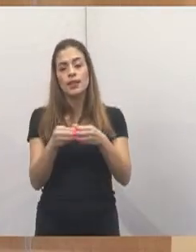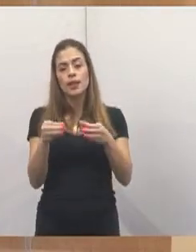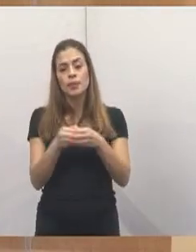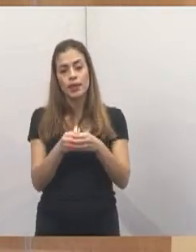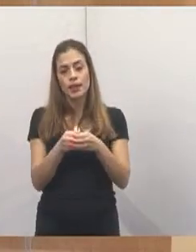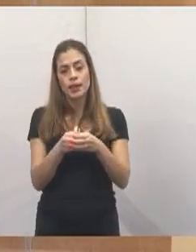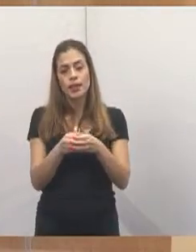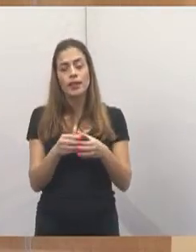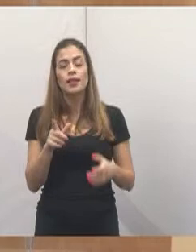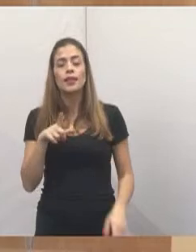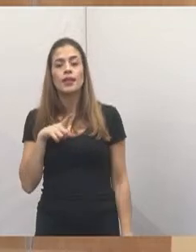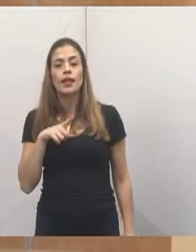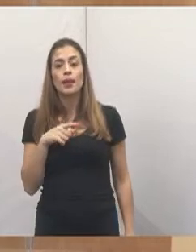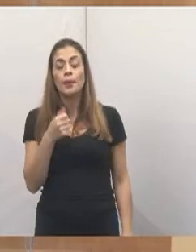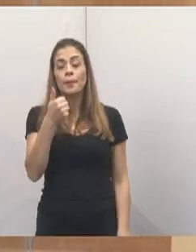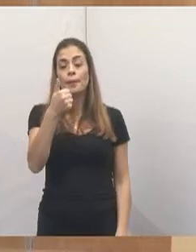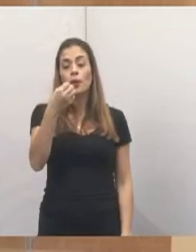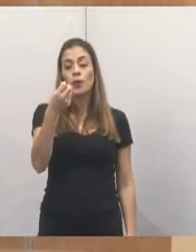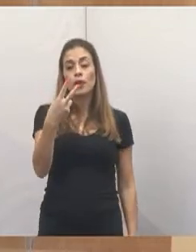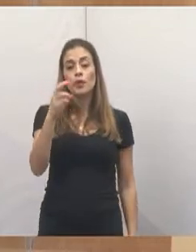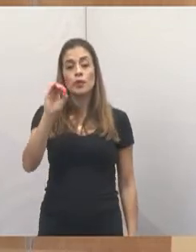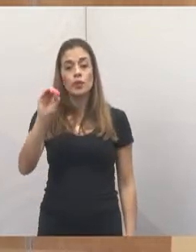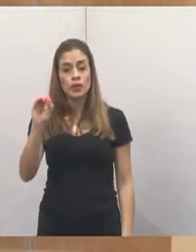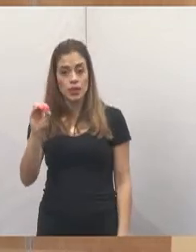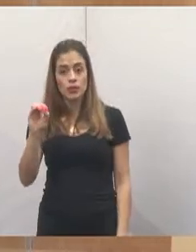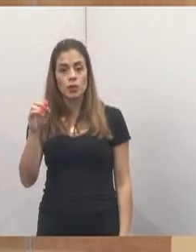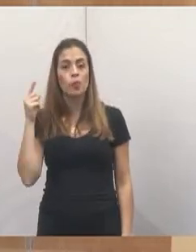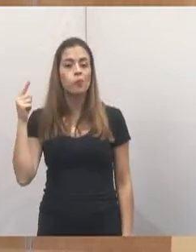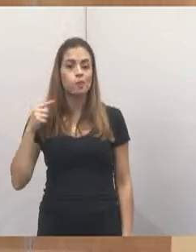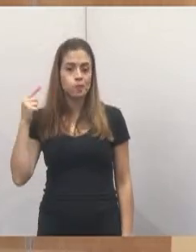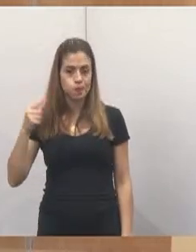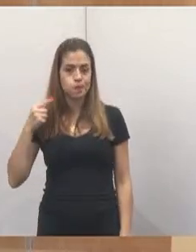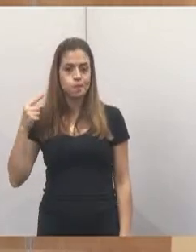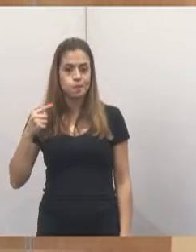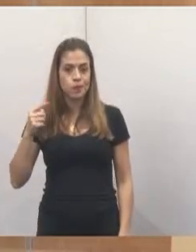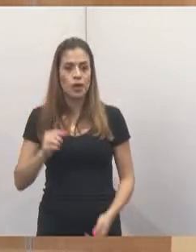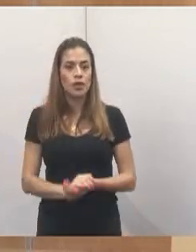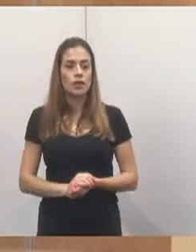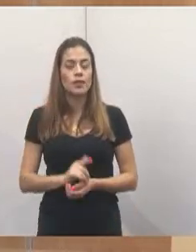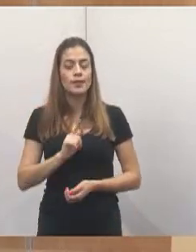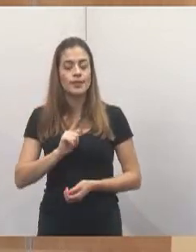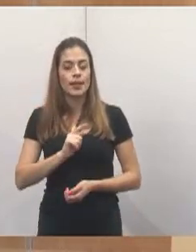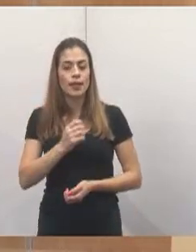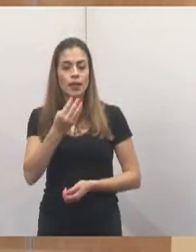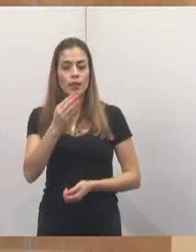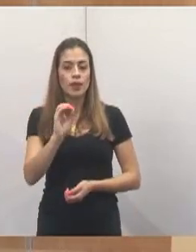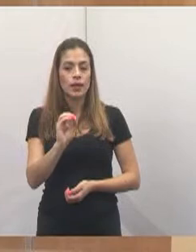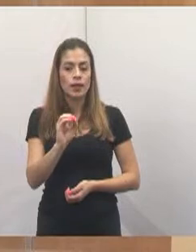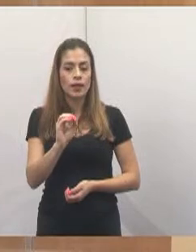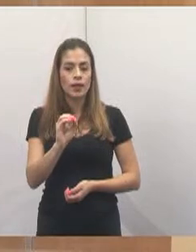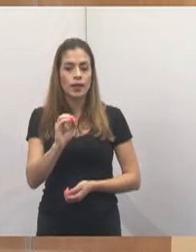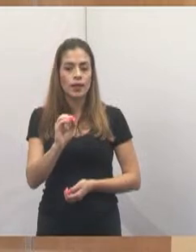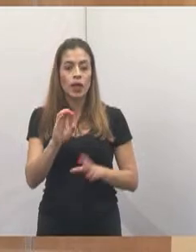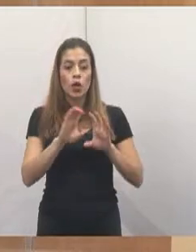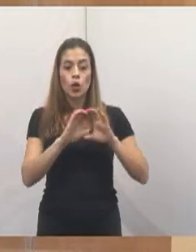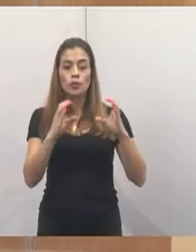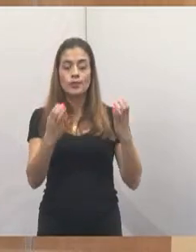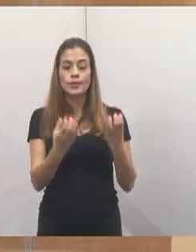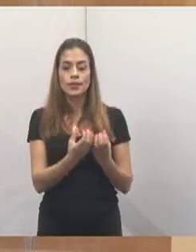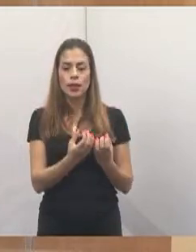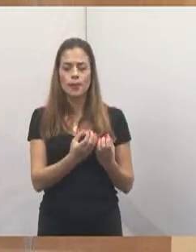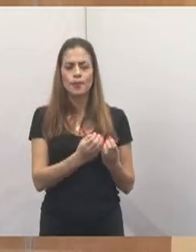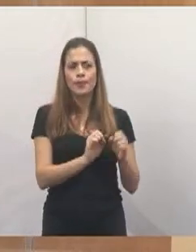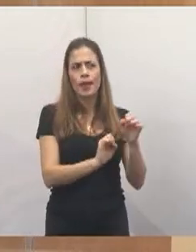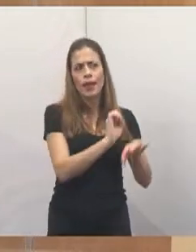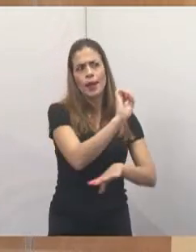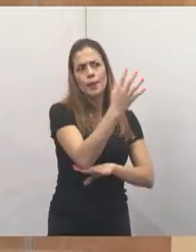subseção, 1.200 advogados. Desses 1.200 advogados, nós temos 40 comissões, meio